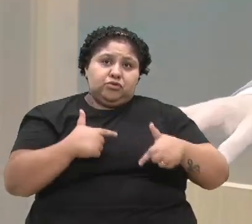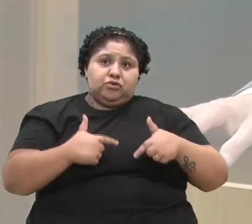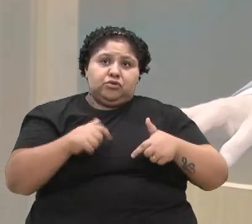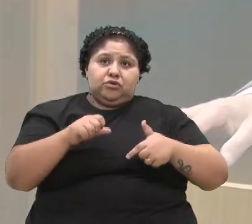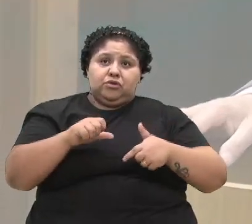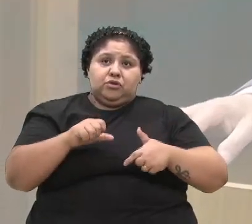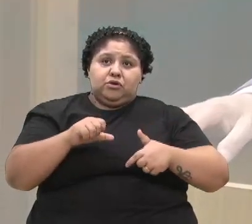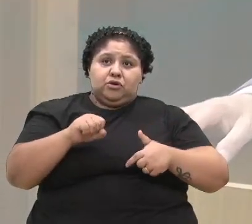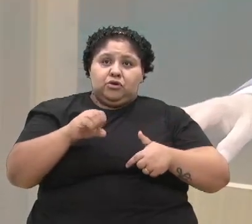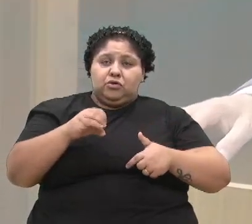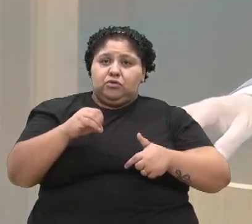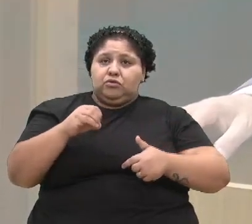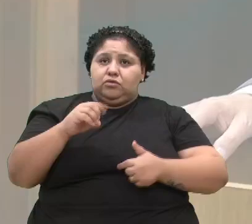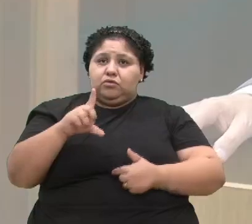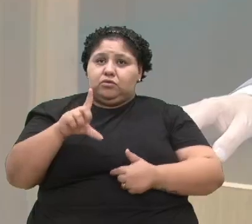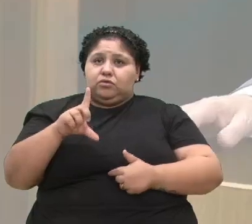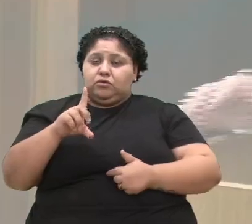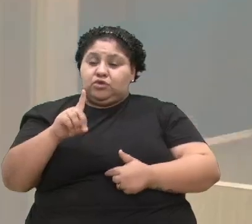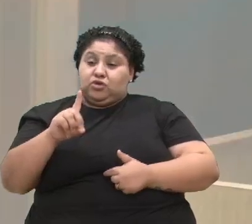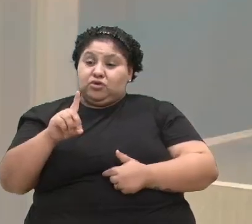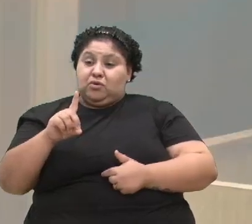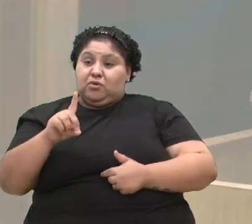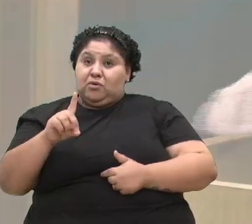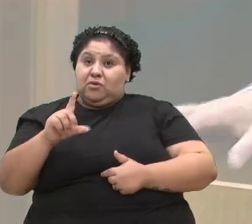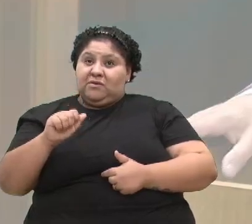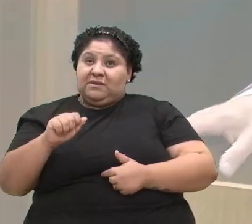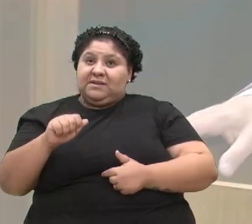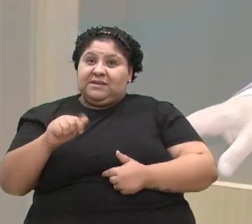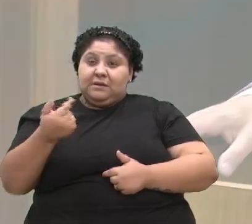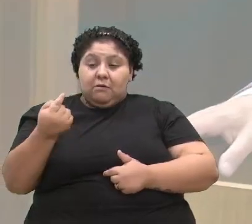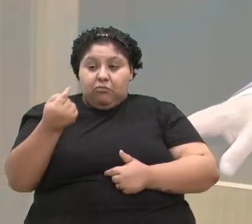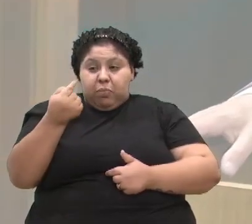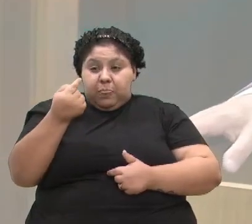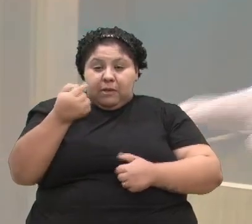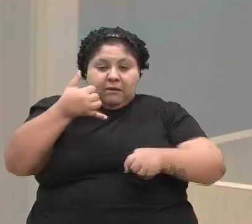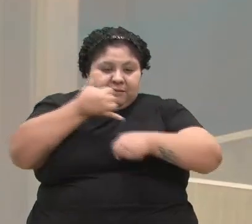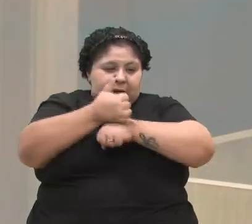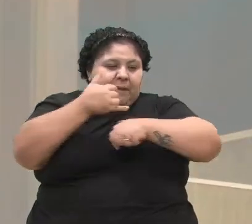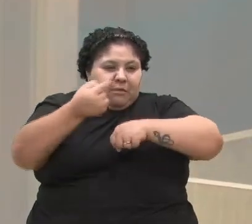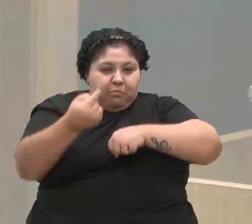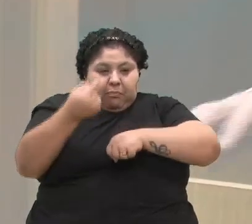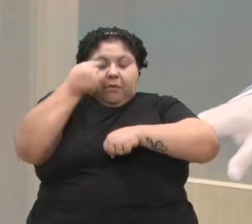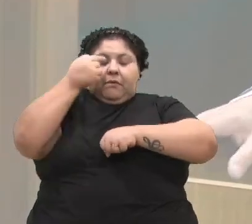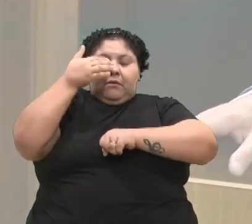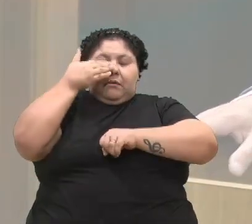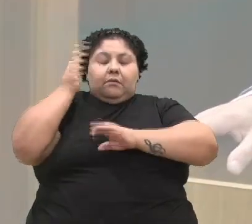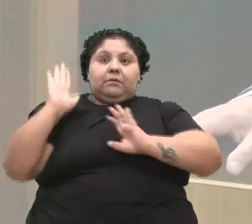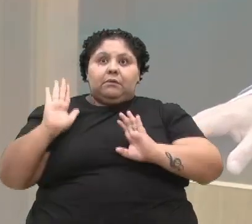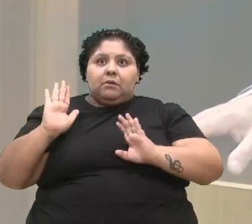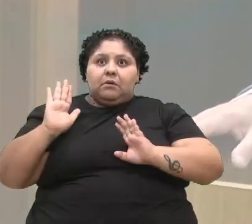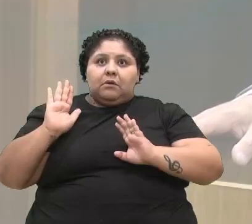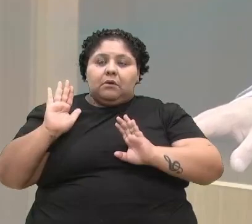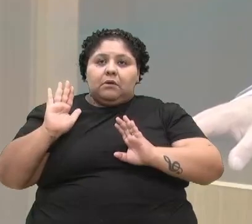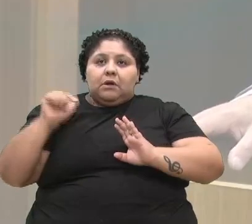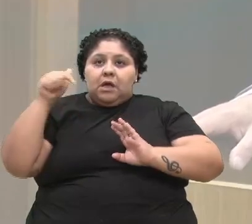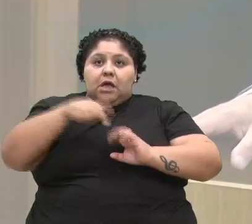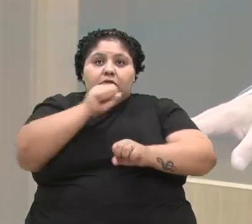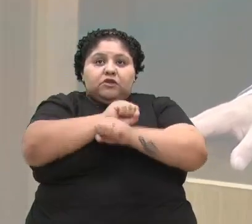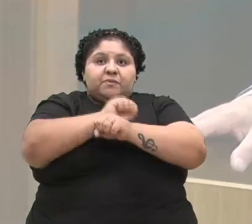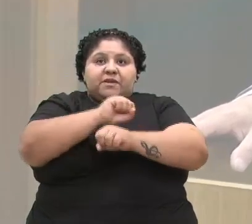uma felpa de solda no olho, ele estava com muita dor, e dizendo, eu estou há 4, 5 horas aqui sem ser